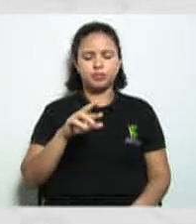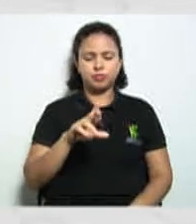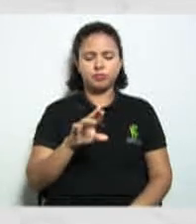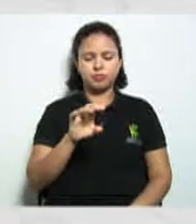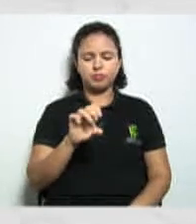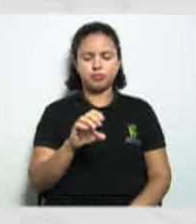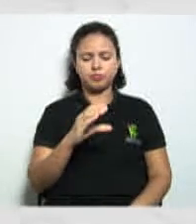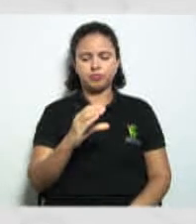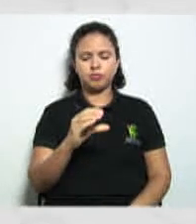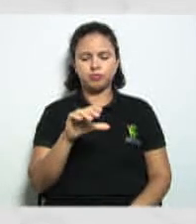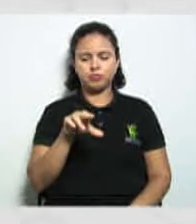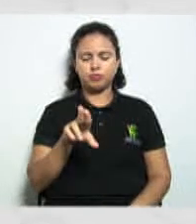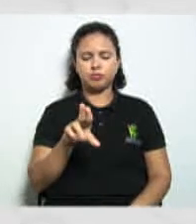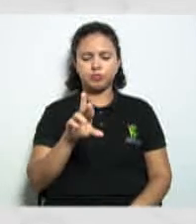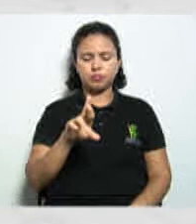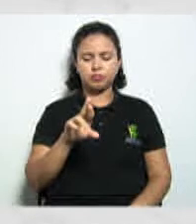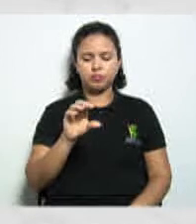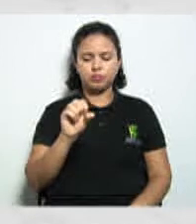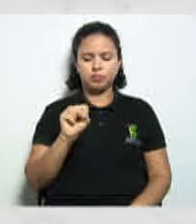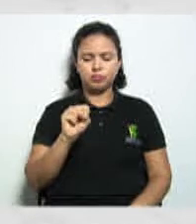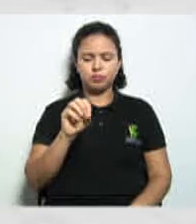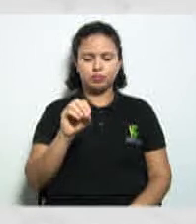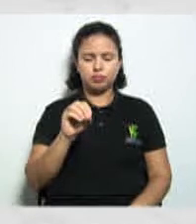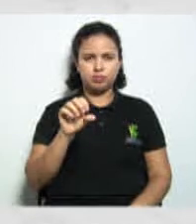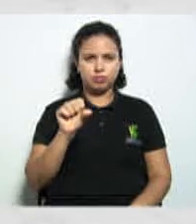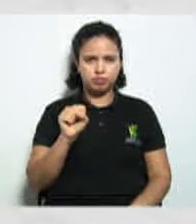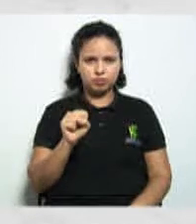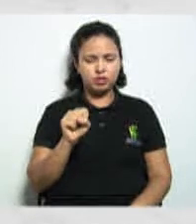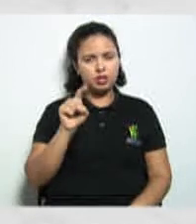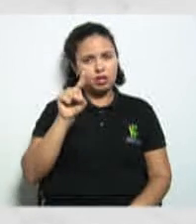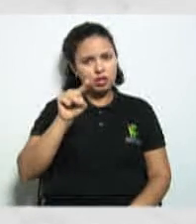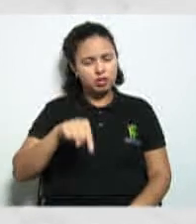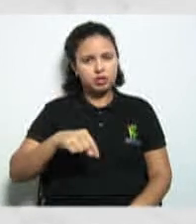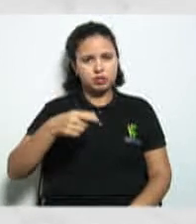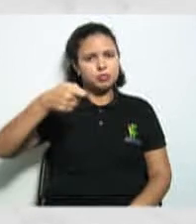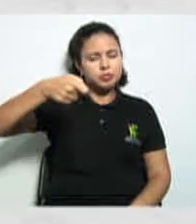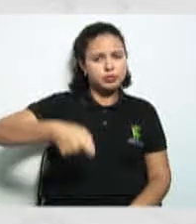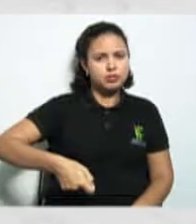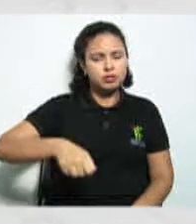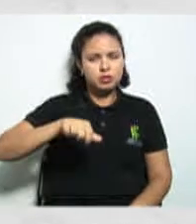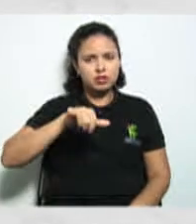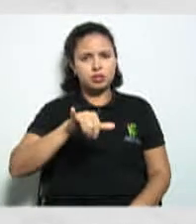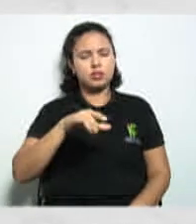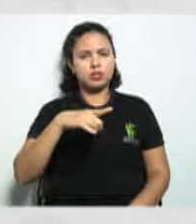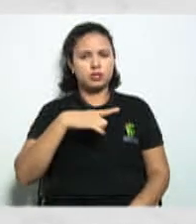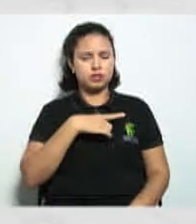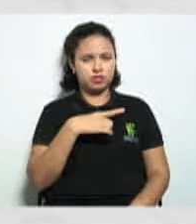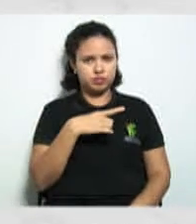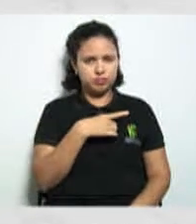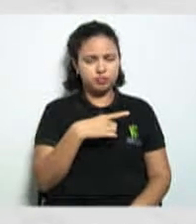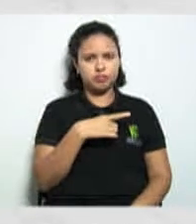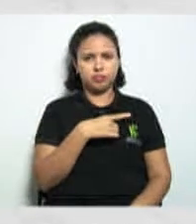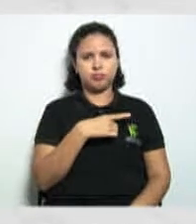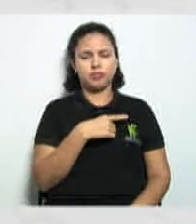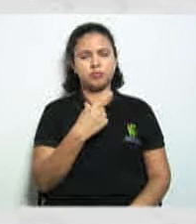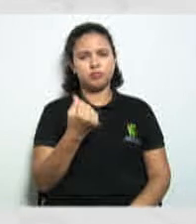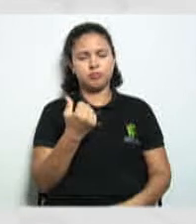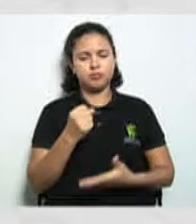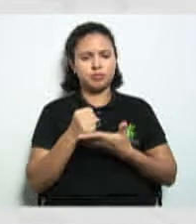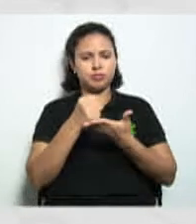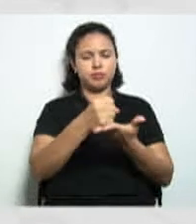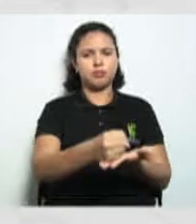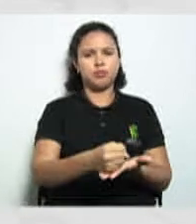é obrigatório se eu tiver o financiamento, né? Se eu não tiver o financiamento, ele é dispensado. Então, se eu